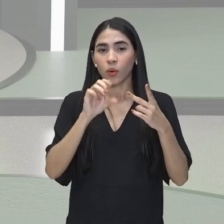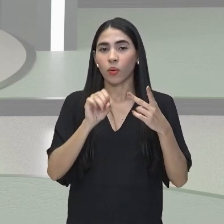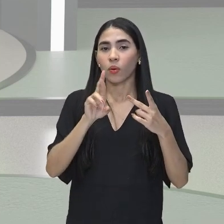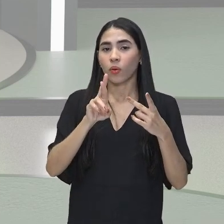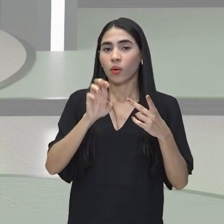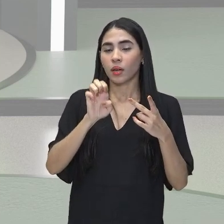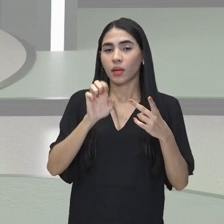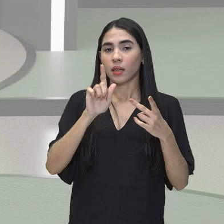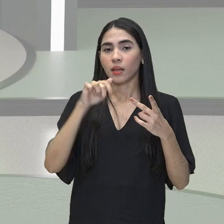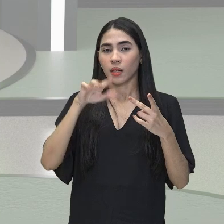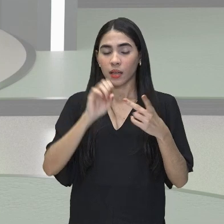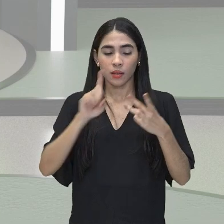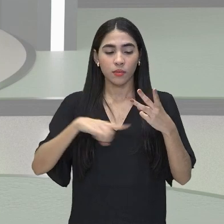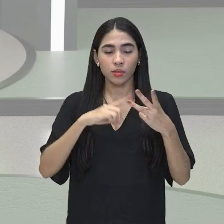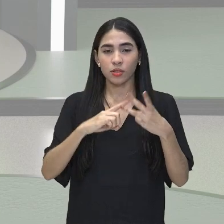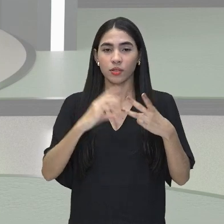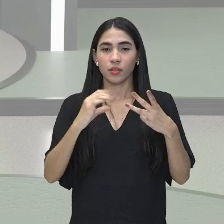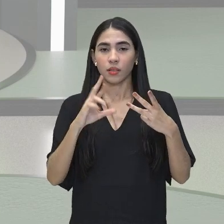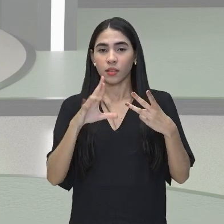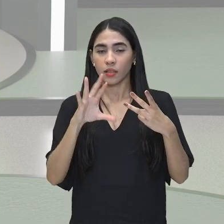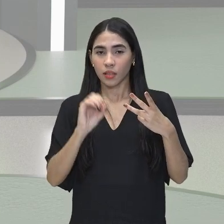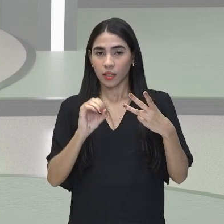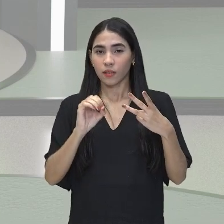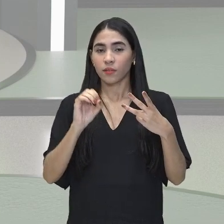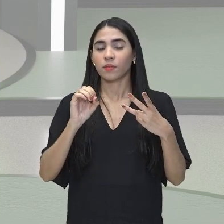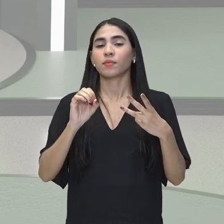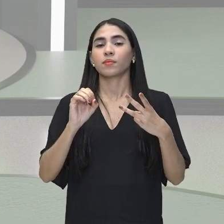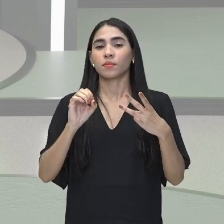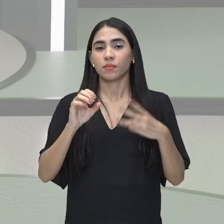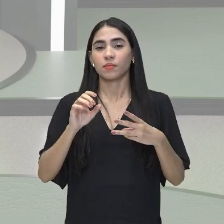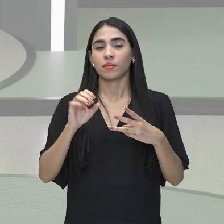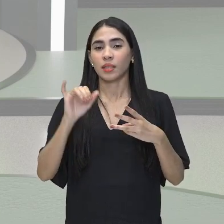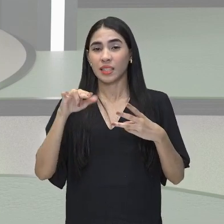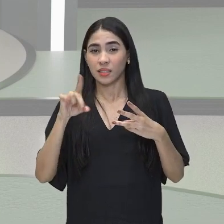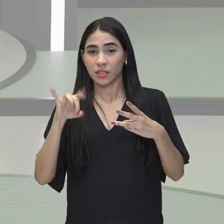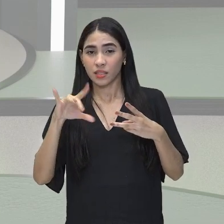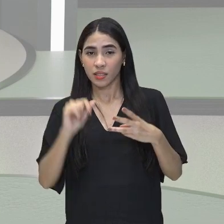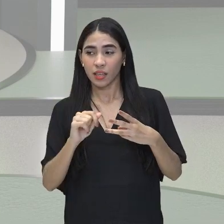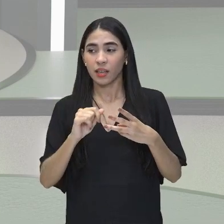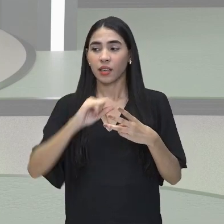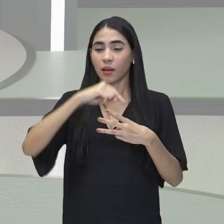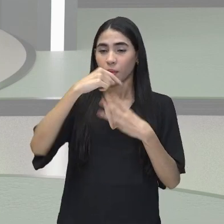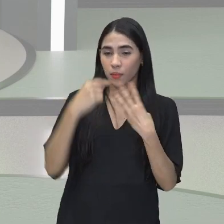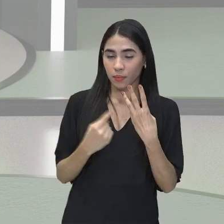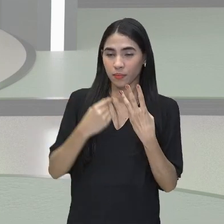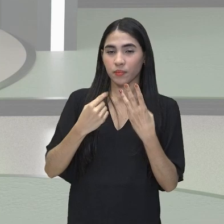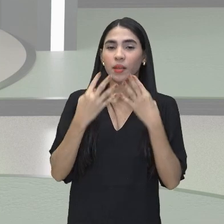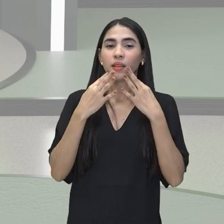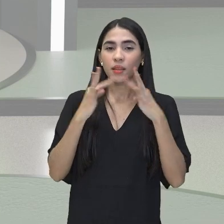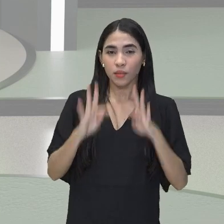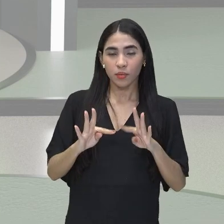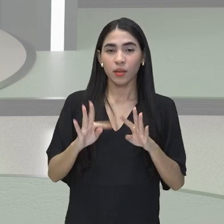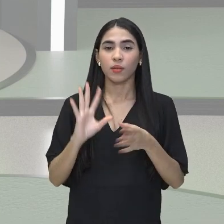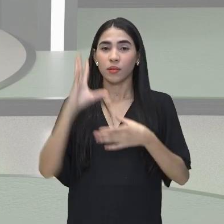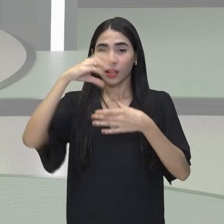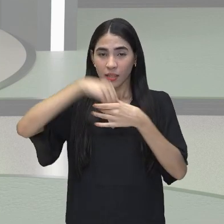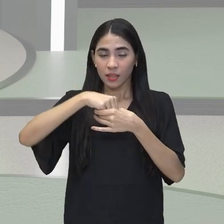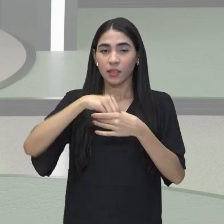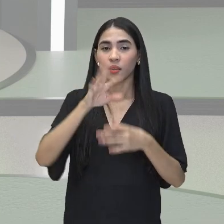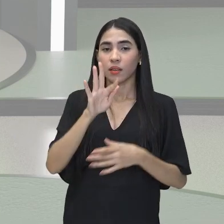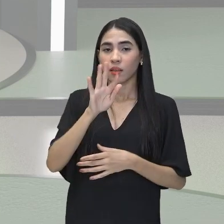orégano, no cravo da Índia. Então aqui são algumas fontes naturais que também existe aí o composto